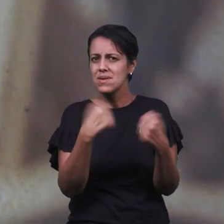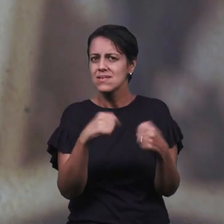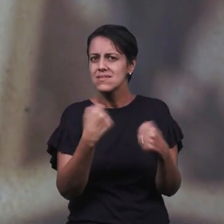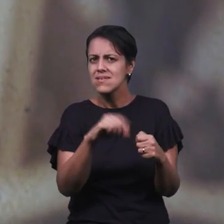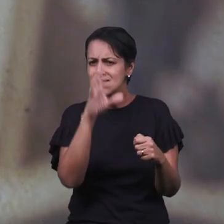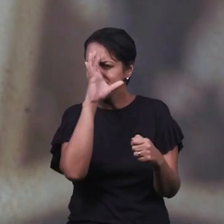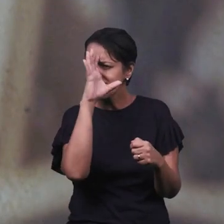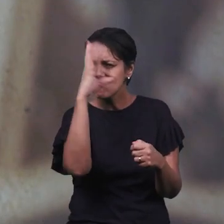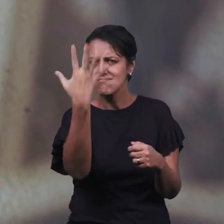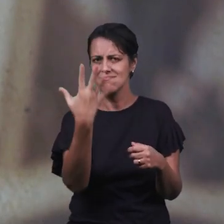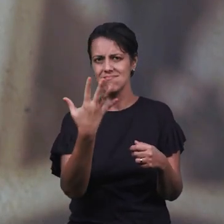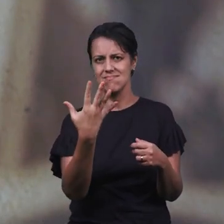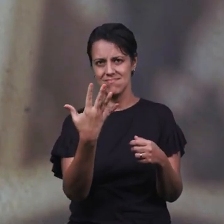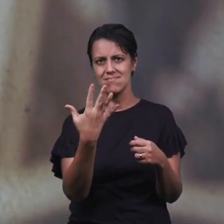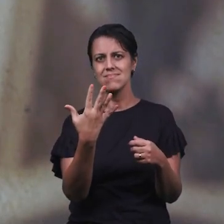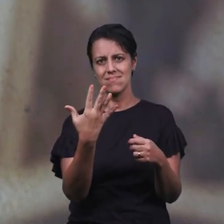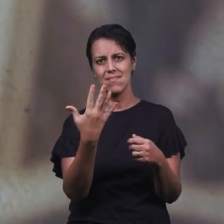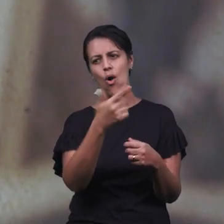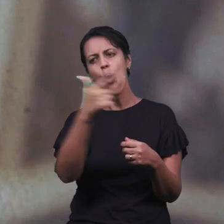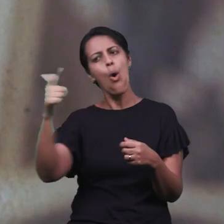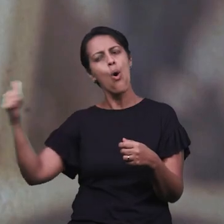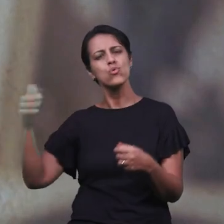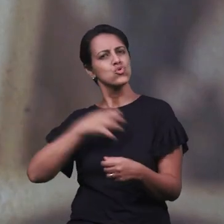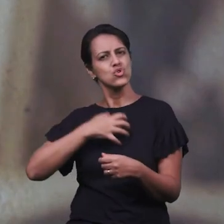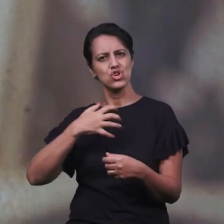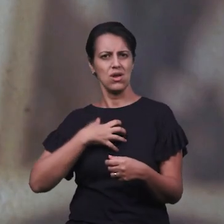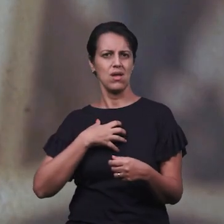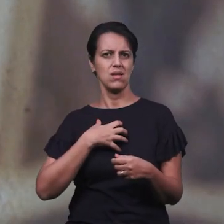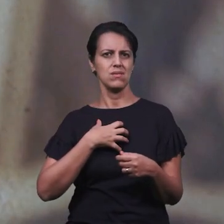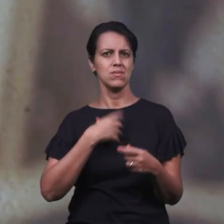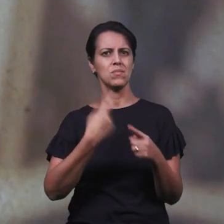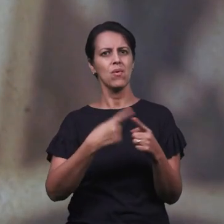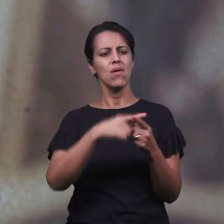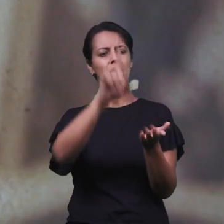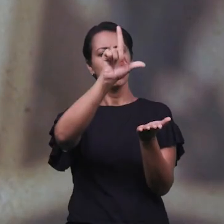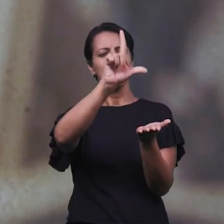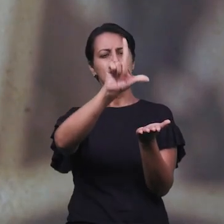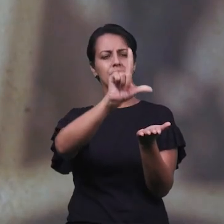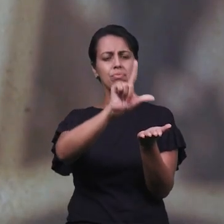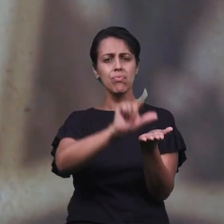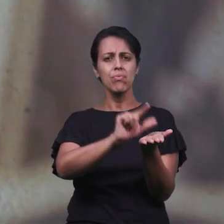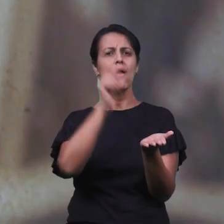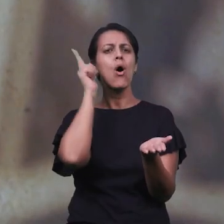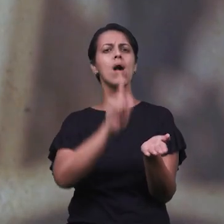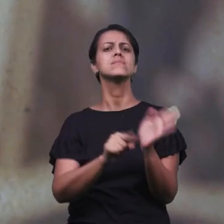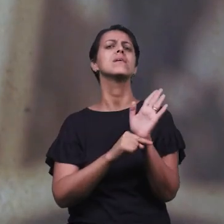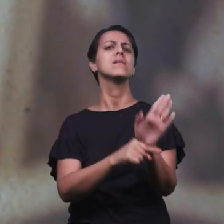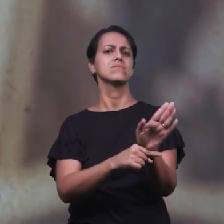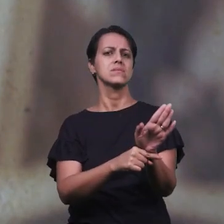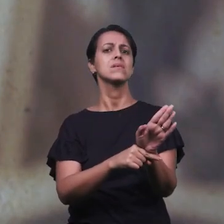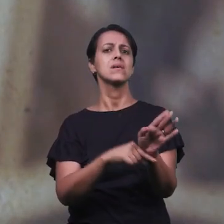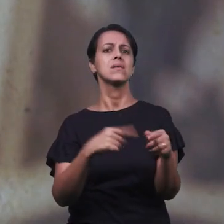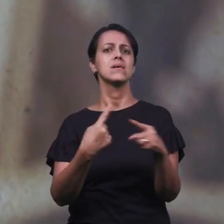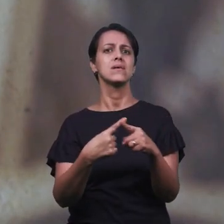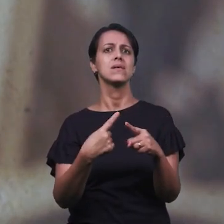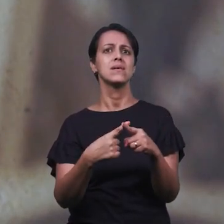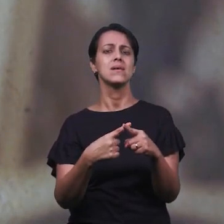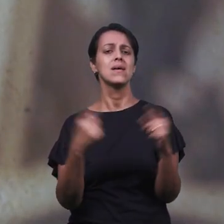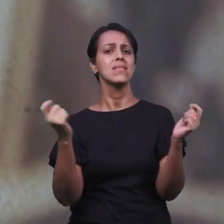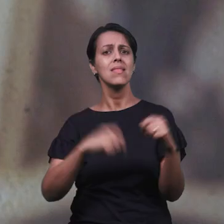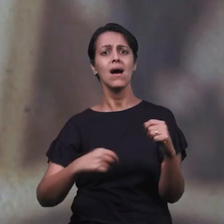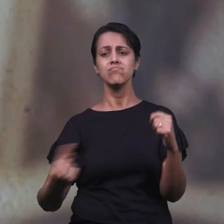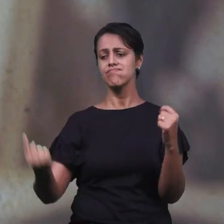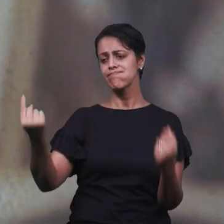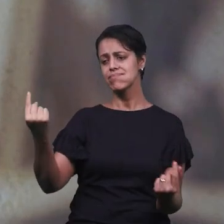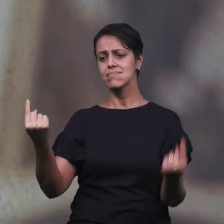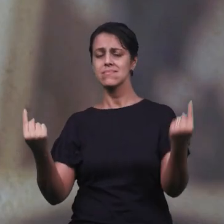benefício, não só no sentido de desafogar o judiciário, mas especialmente para as